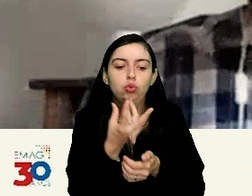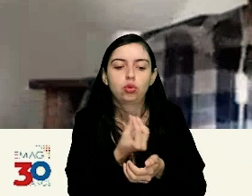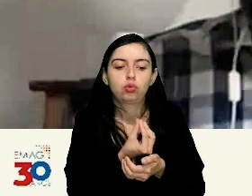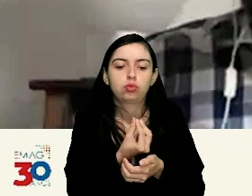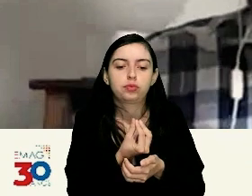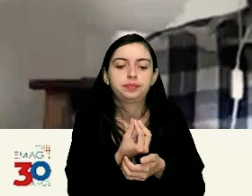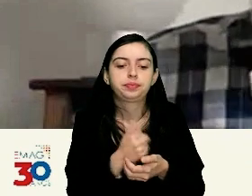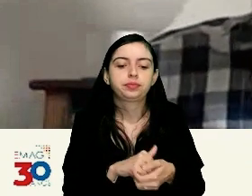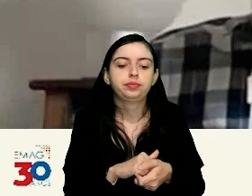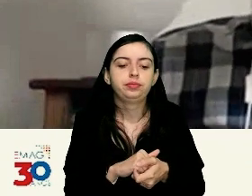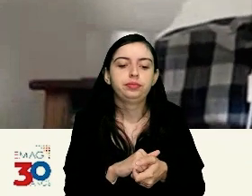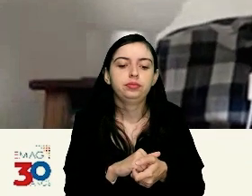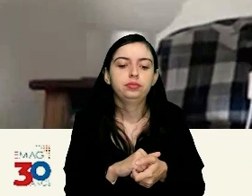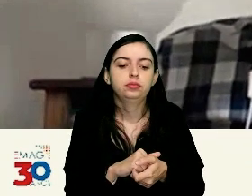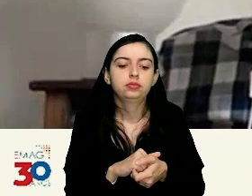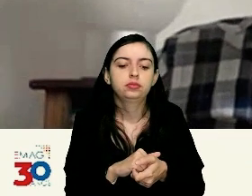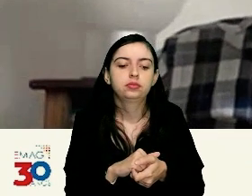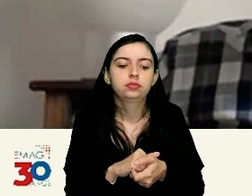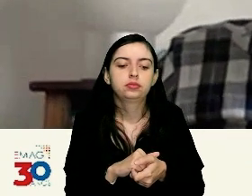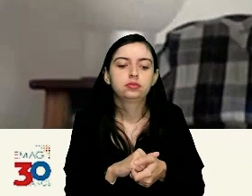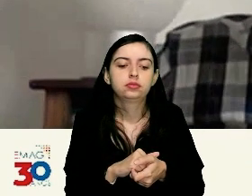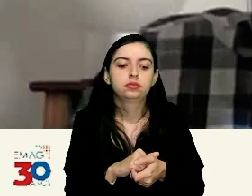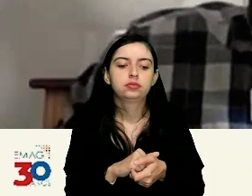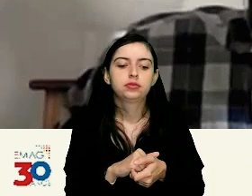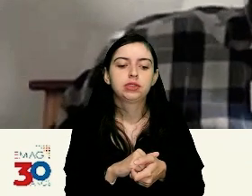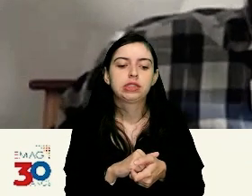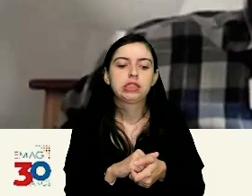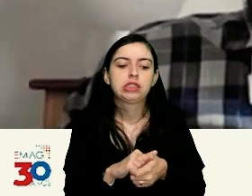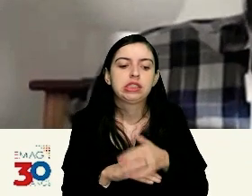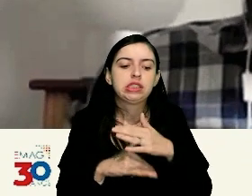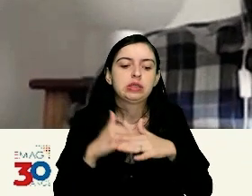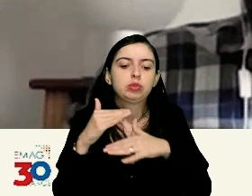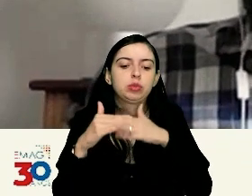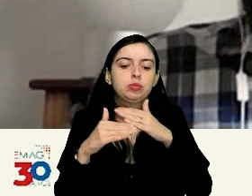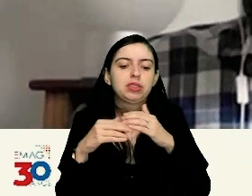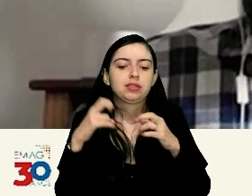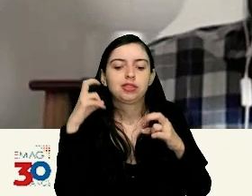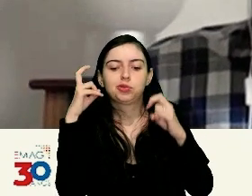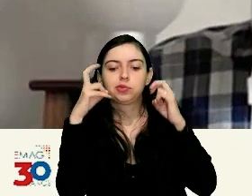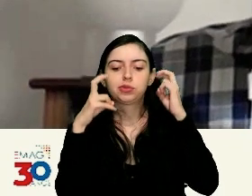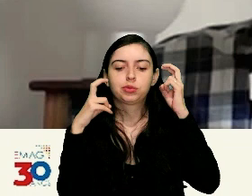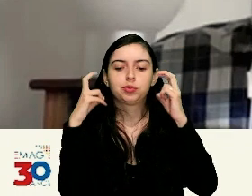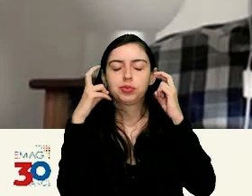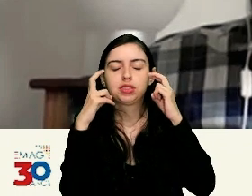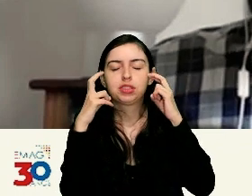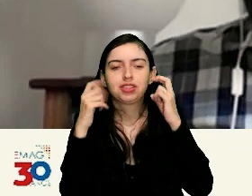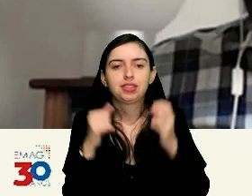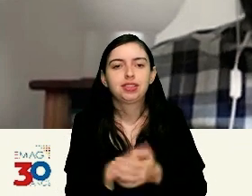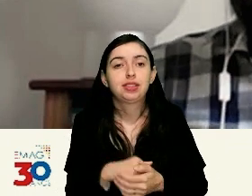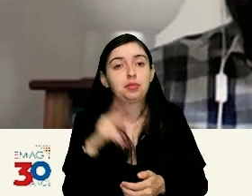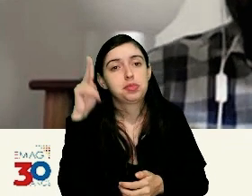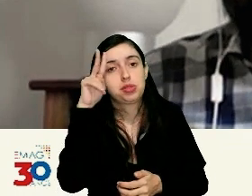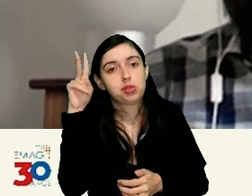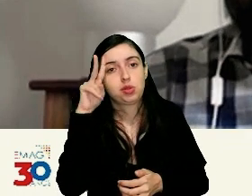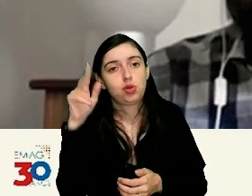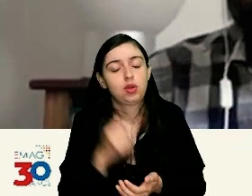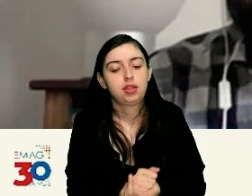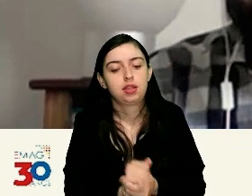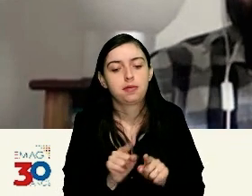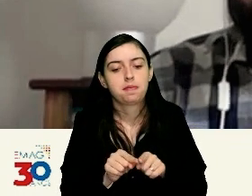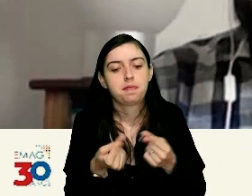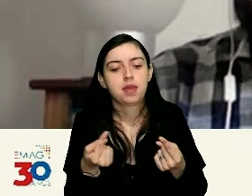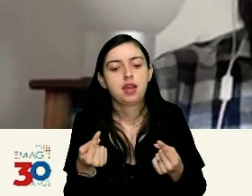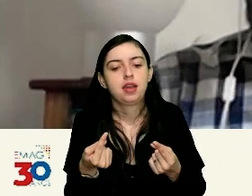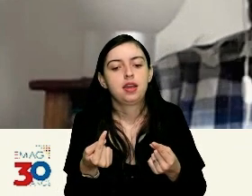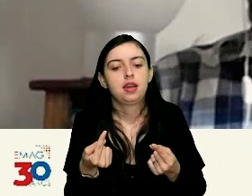Eu passei assim momentos conturbados, né, na minha história, mas a